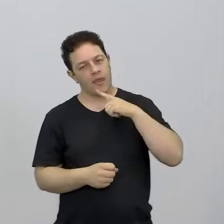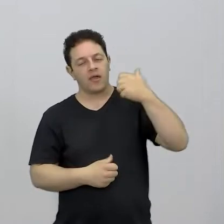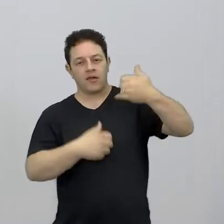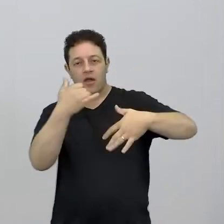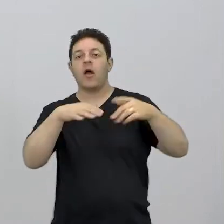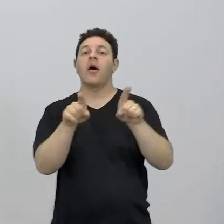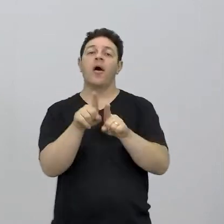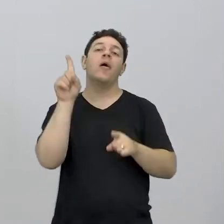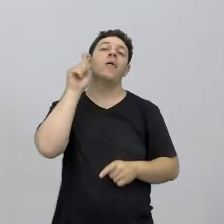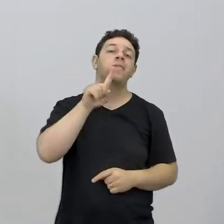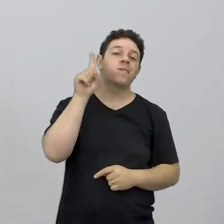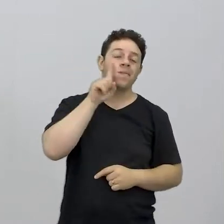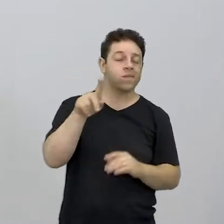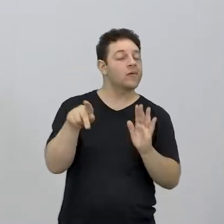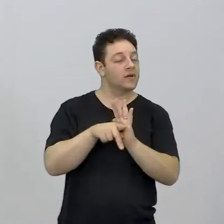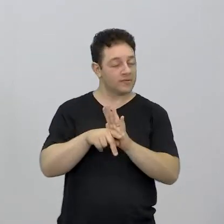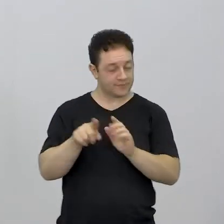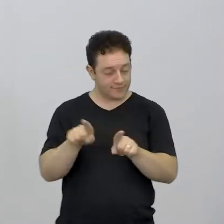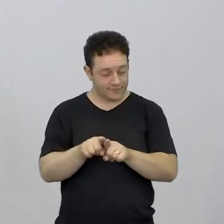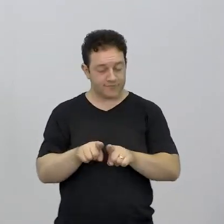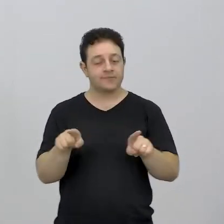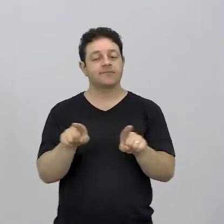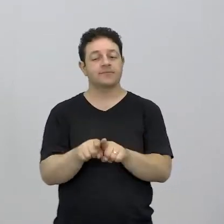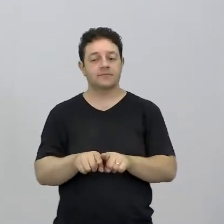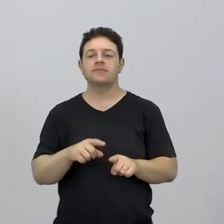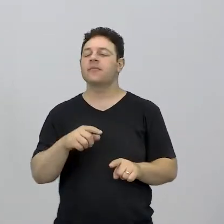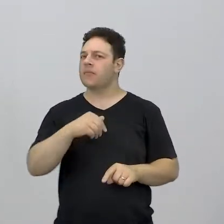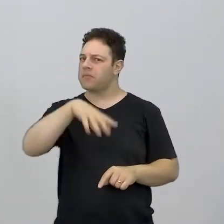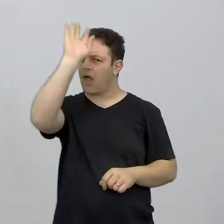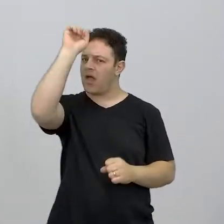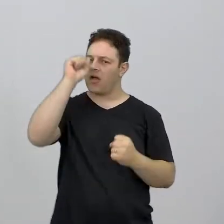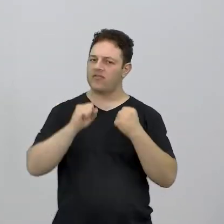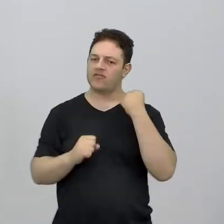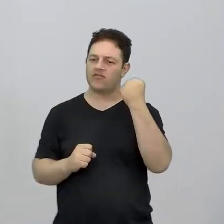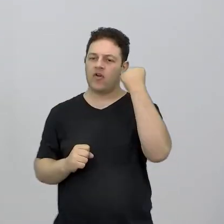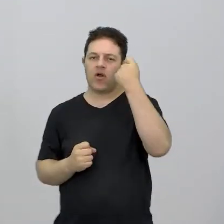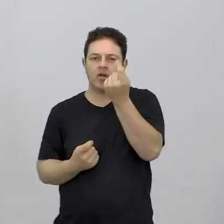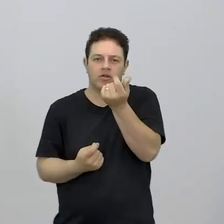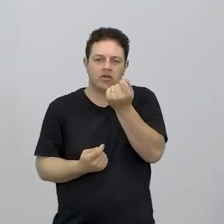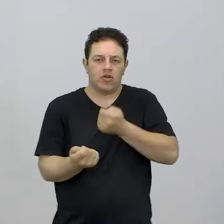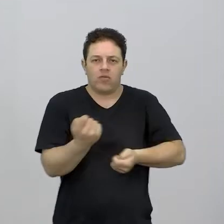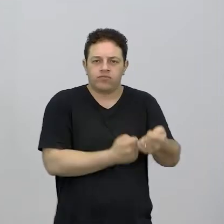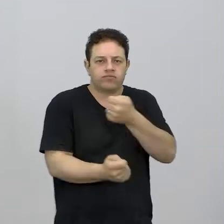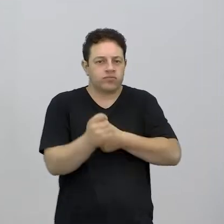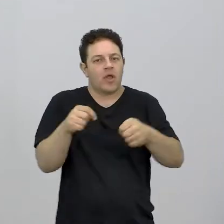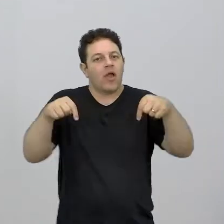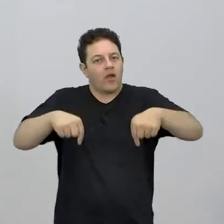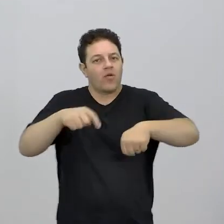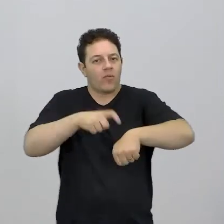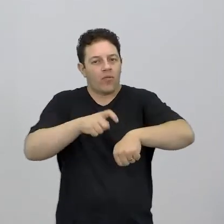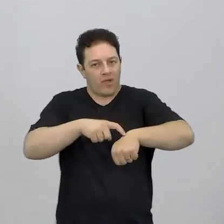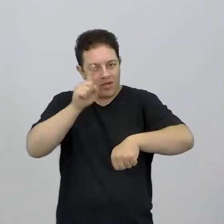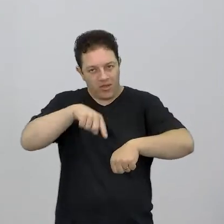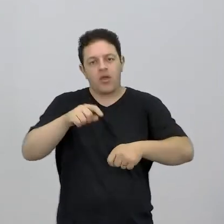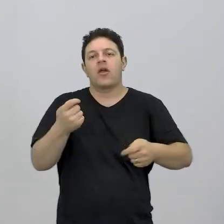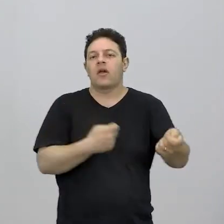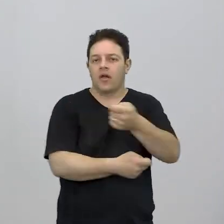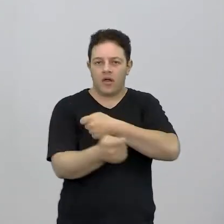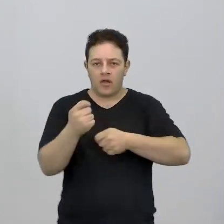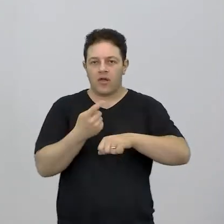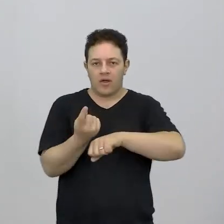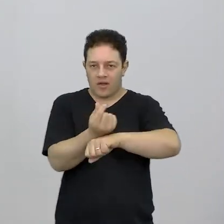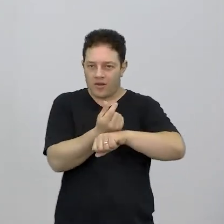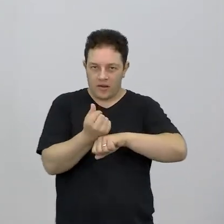Estados Unidos da América, né, que, aliás, é a maior potência econômica atualmente, né, no mundo